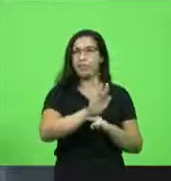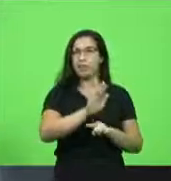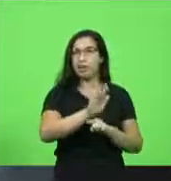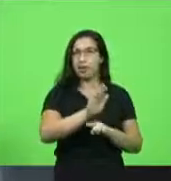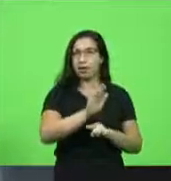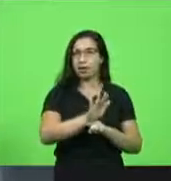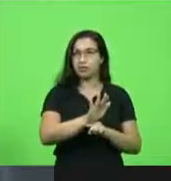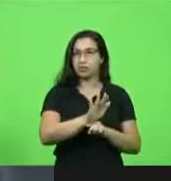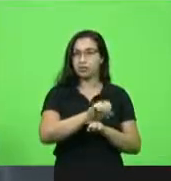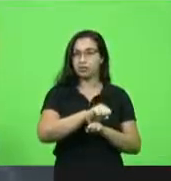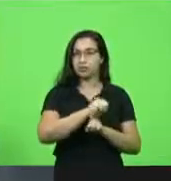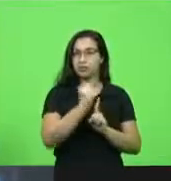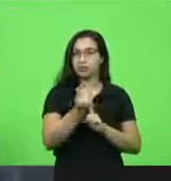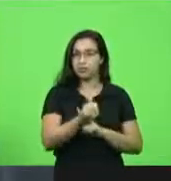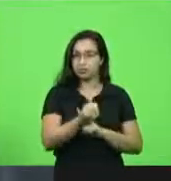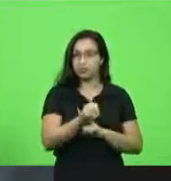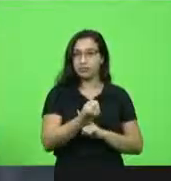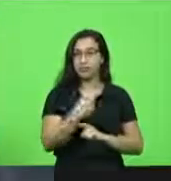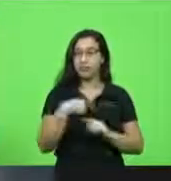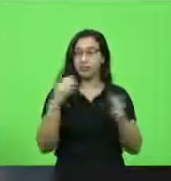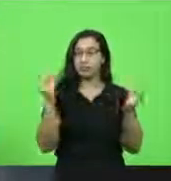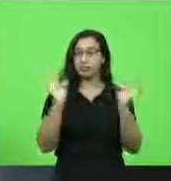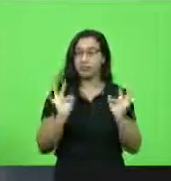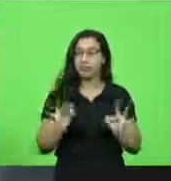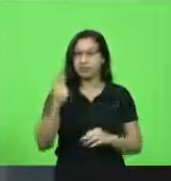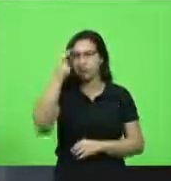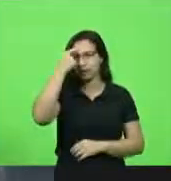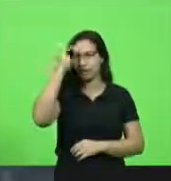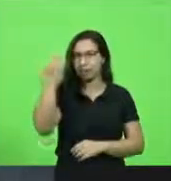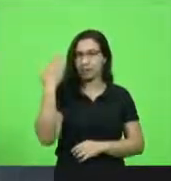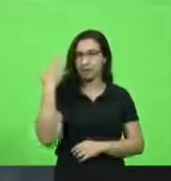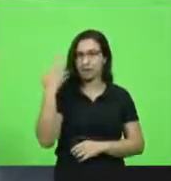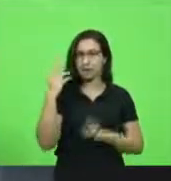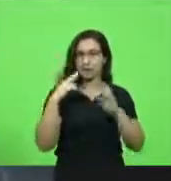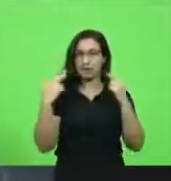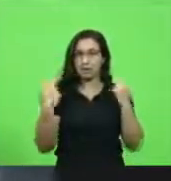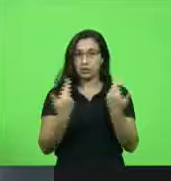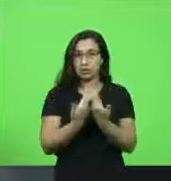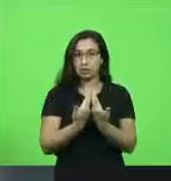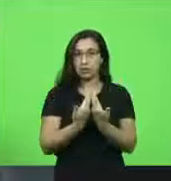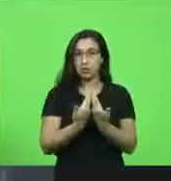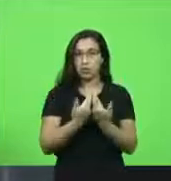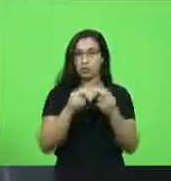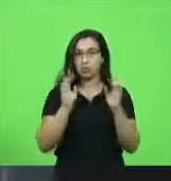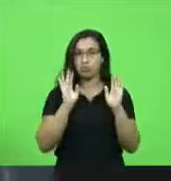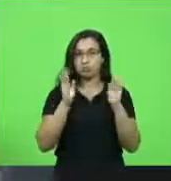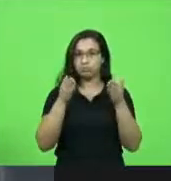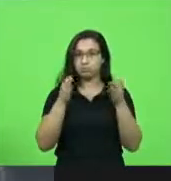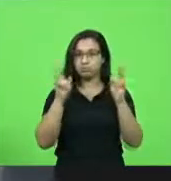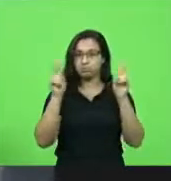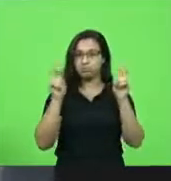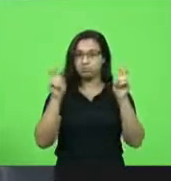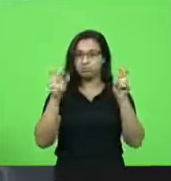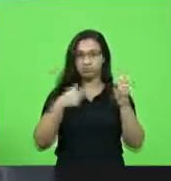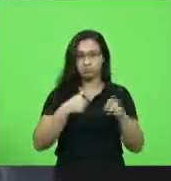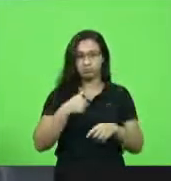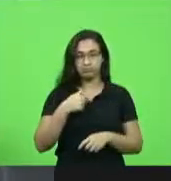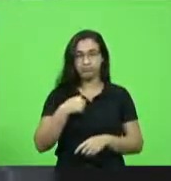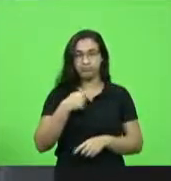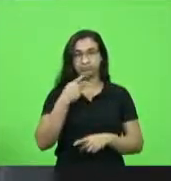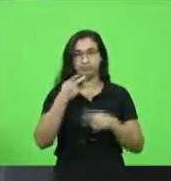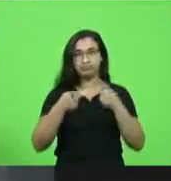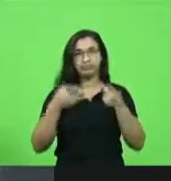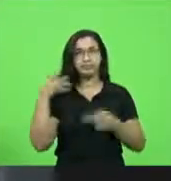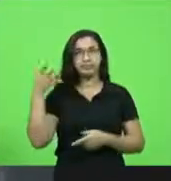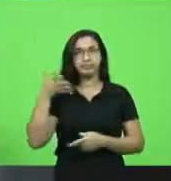de assistência social, e eu fico muito feliz. Eu lembro de uma reunião, e é tema central da minha fala, né, neste discurso, quando eu